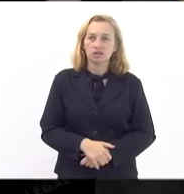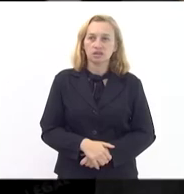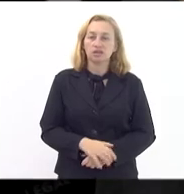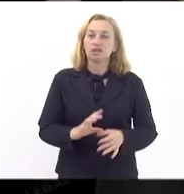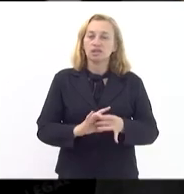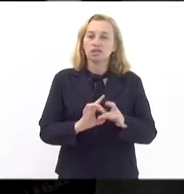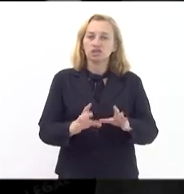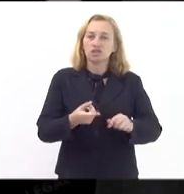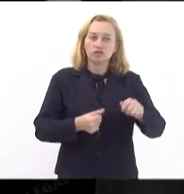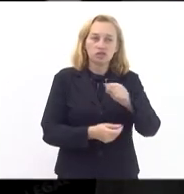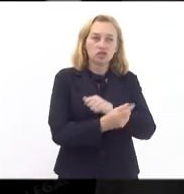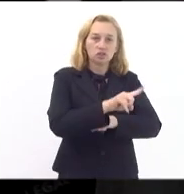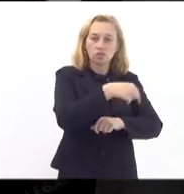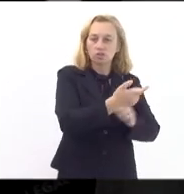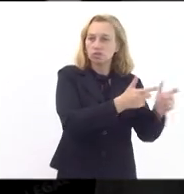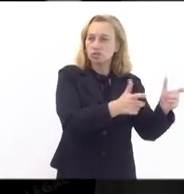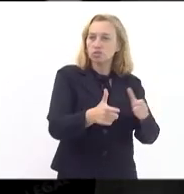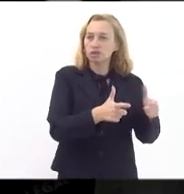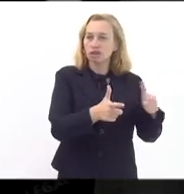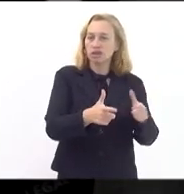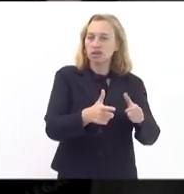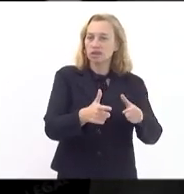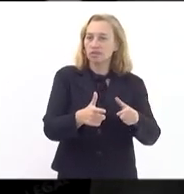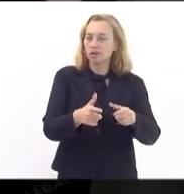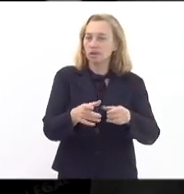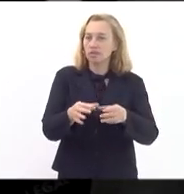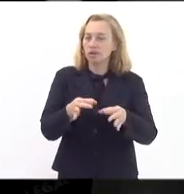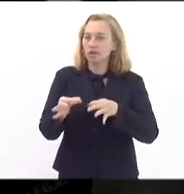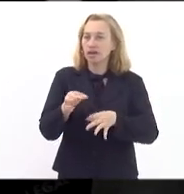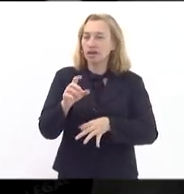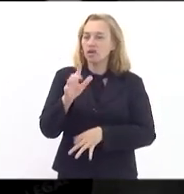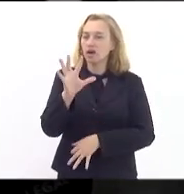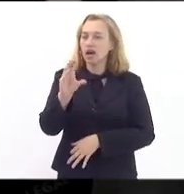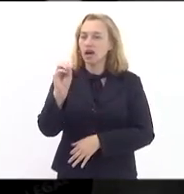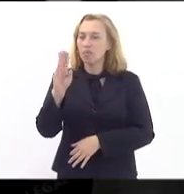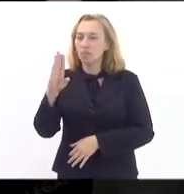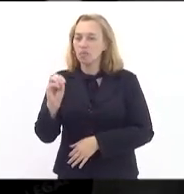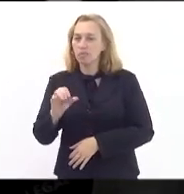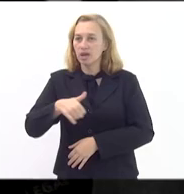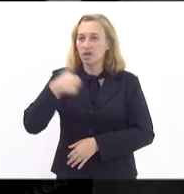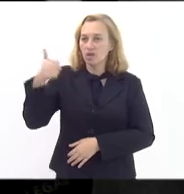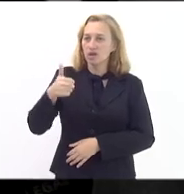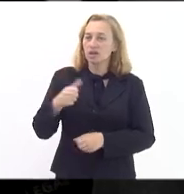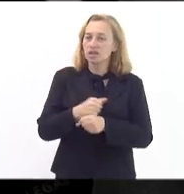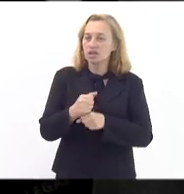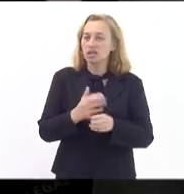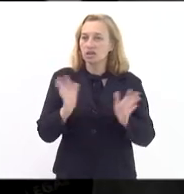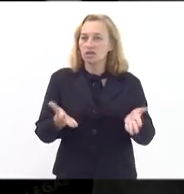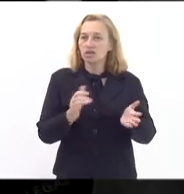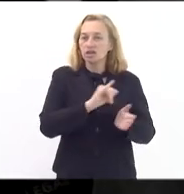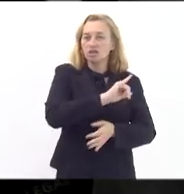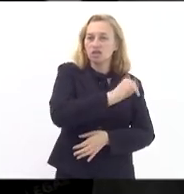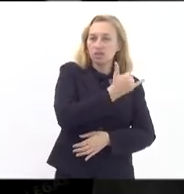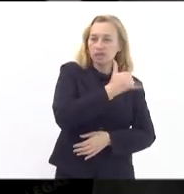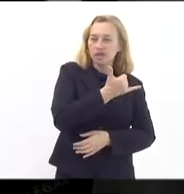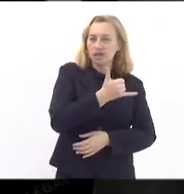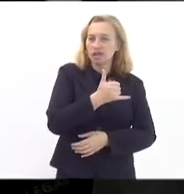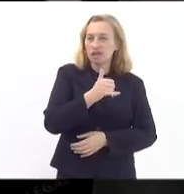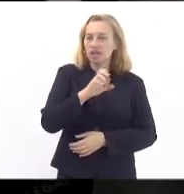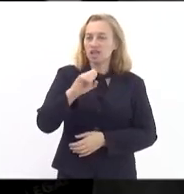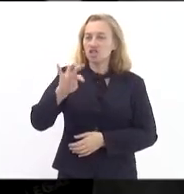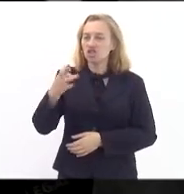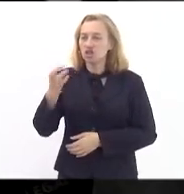investir em outras coisas para embutir os cabos nós fizemos agora esse ano entre Japeri Engenheiro Pedreira